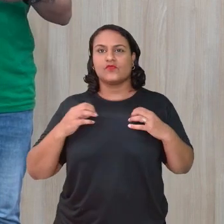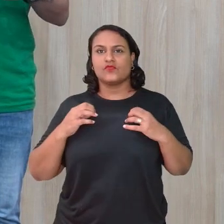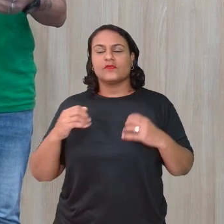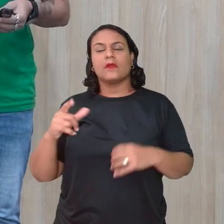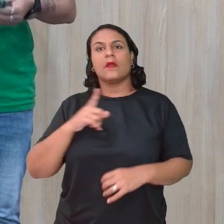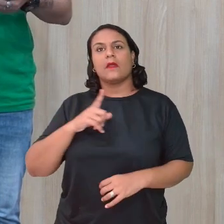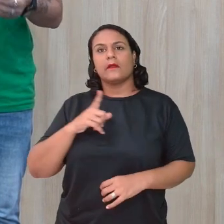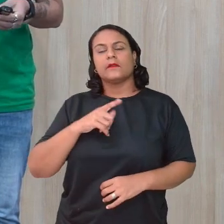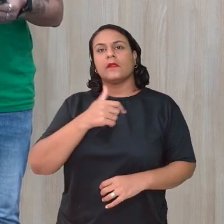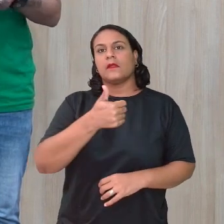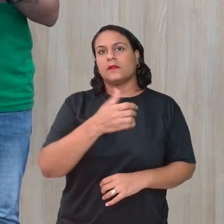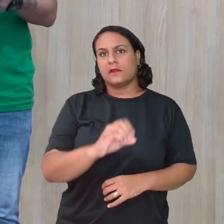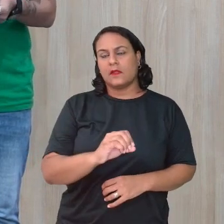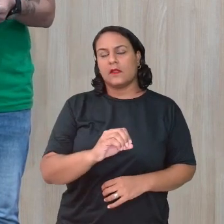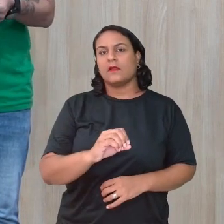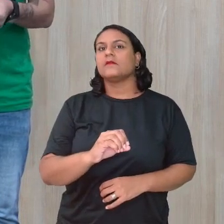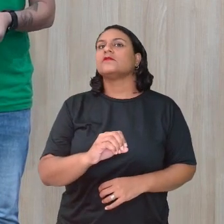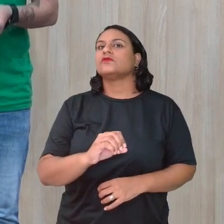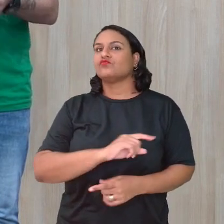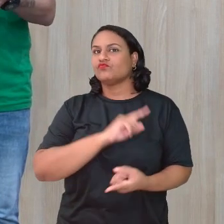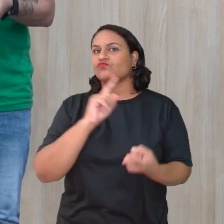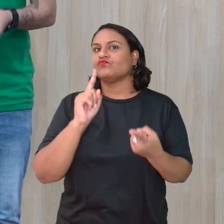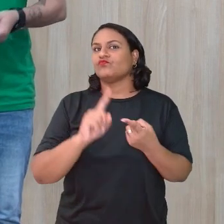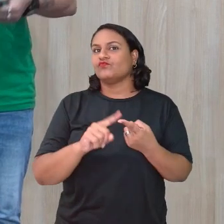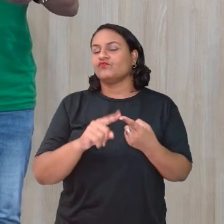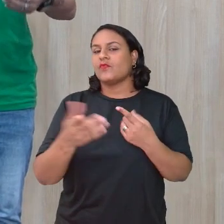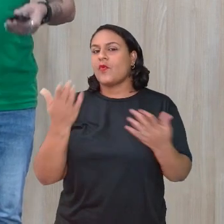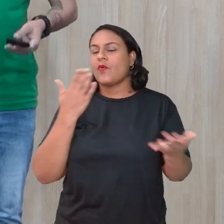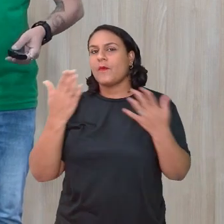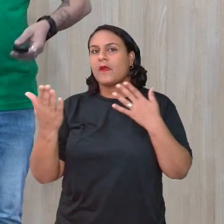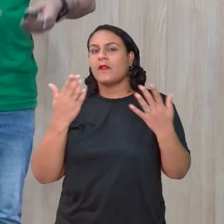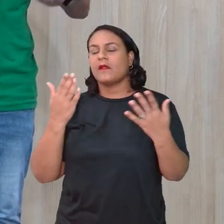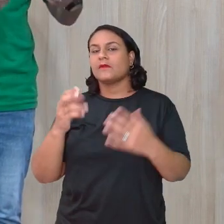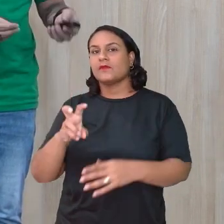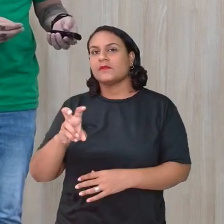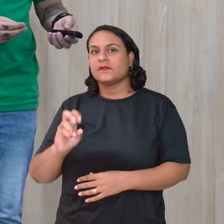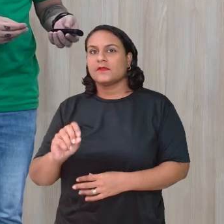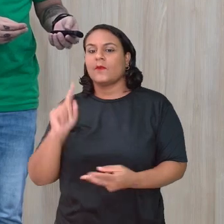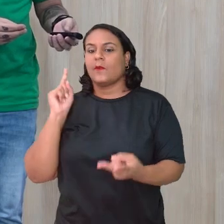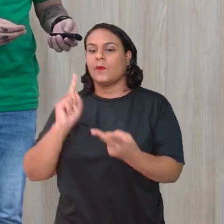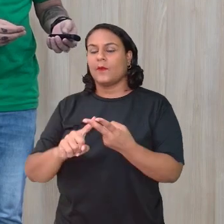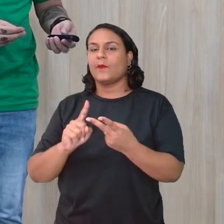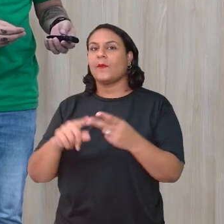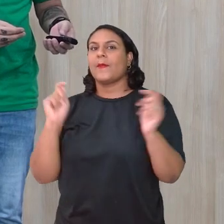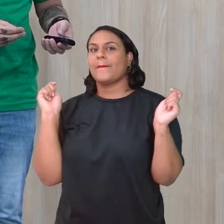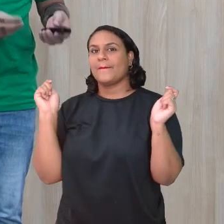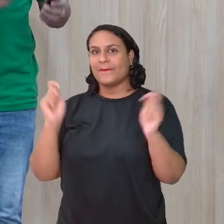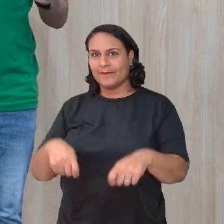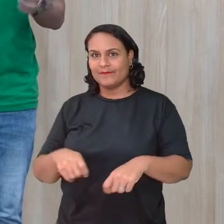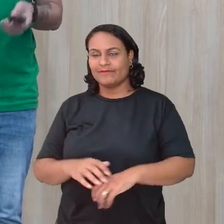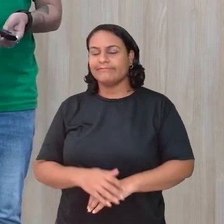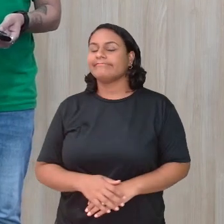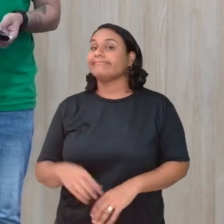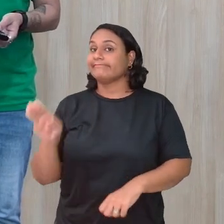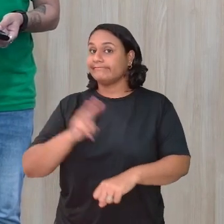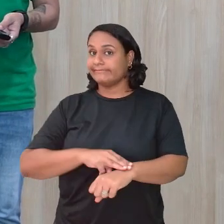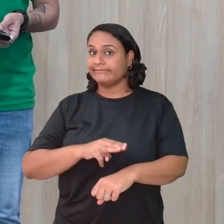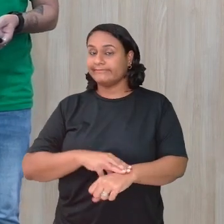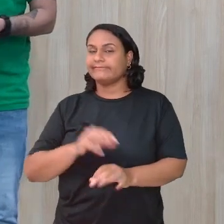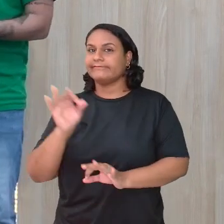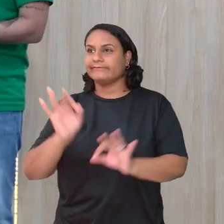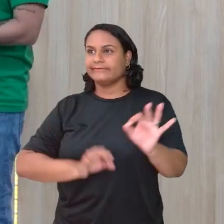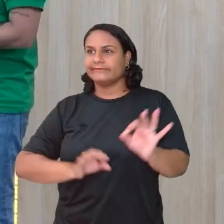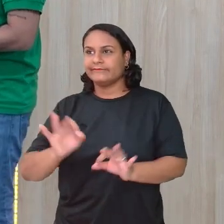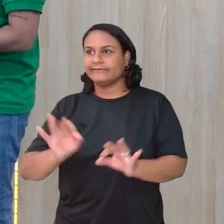tenho 10 casos favoráveis comparado com 50 casos possíveis. Na hora que eu vou